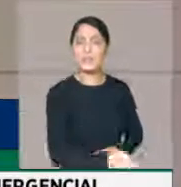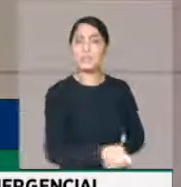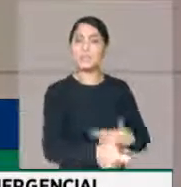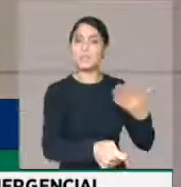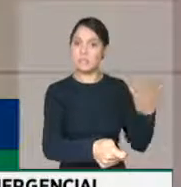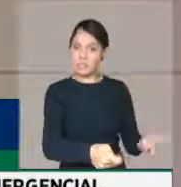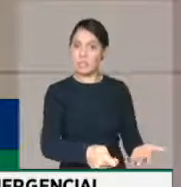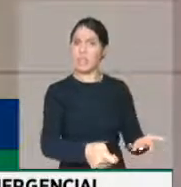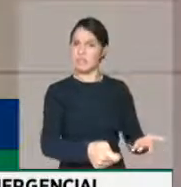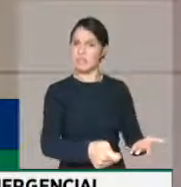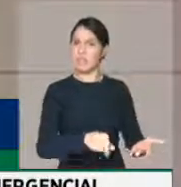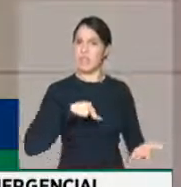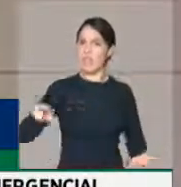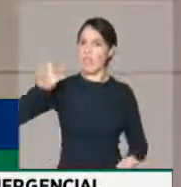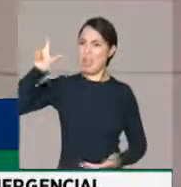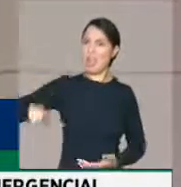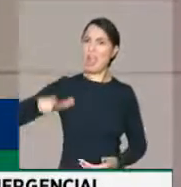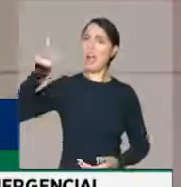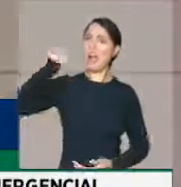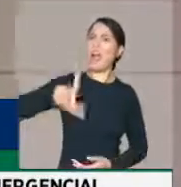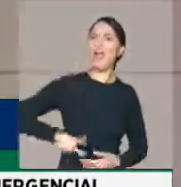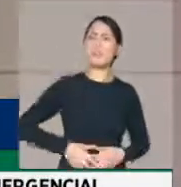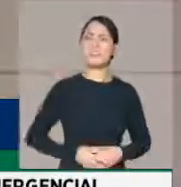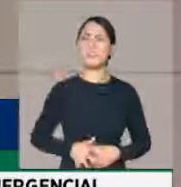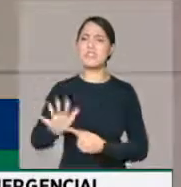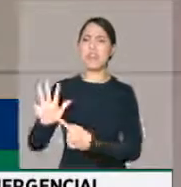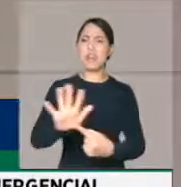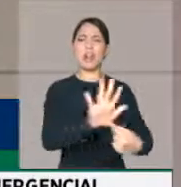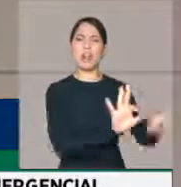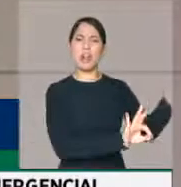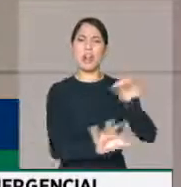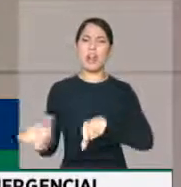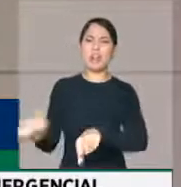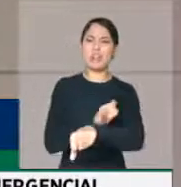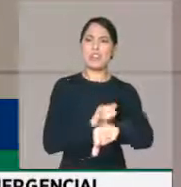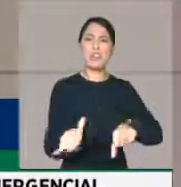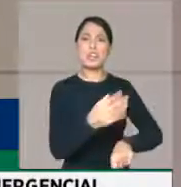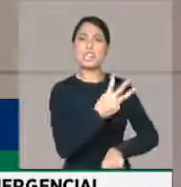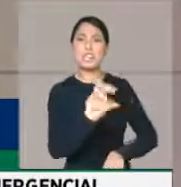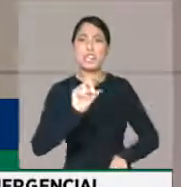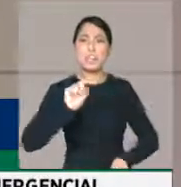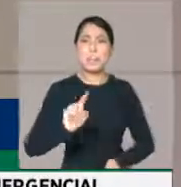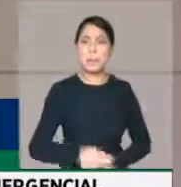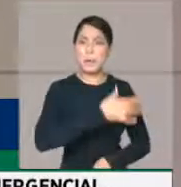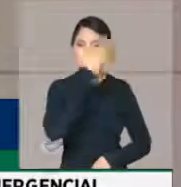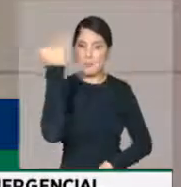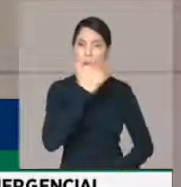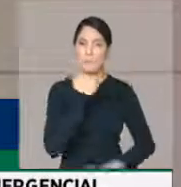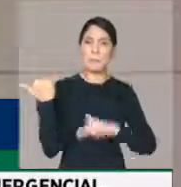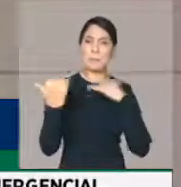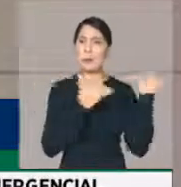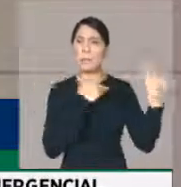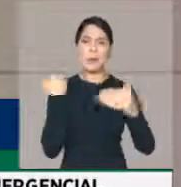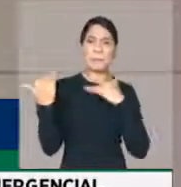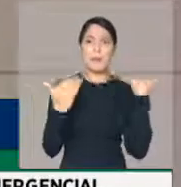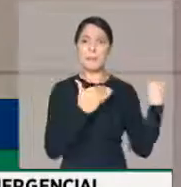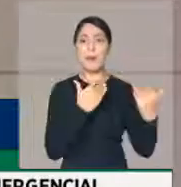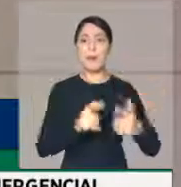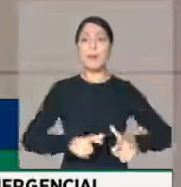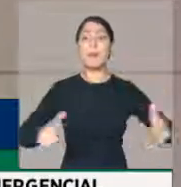considerava pequeno. Ele conseguiu realizar o seu plano. 30 mil brasileiros morreram, em grande parte